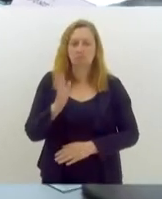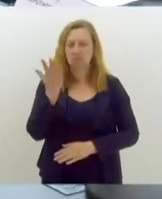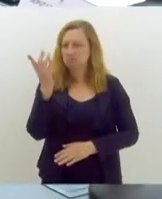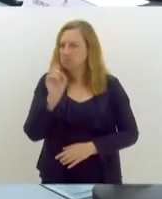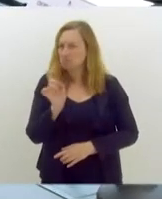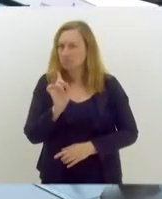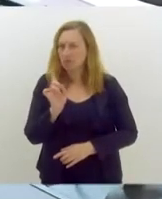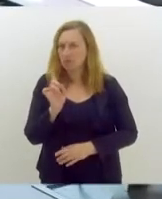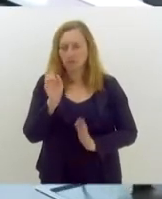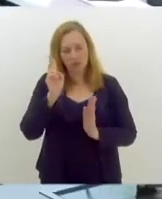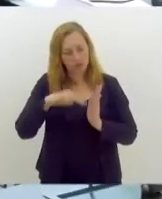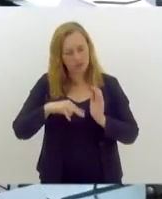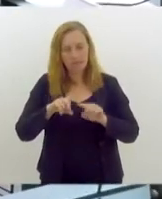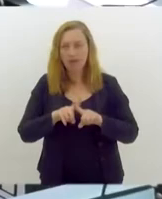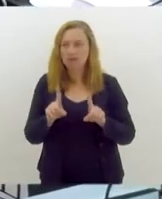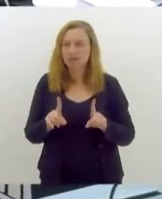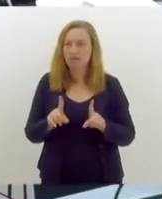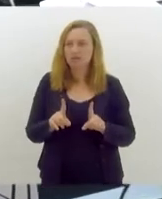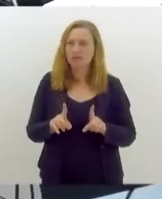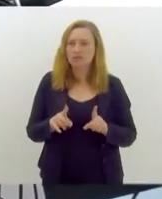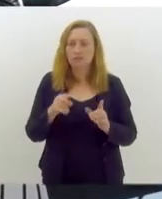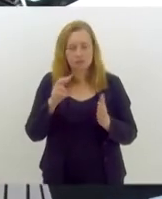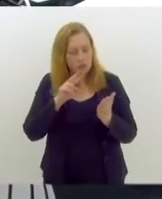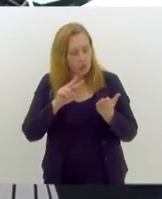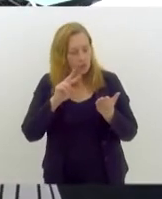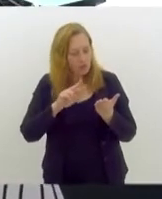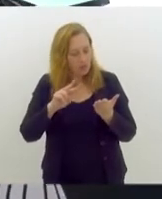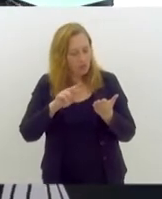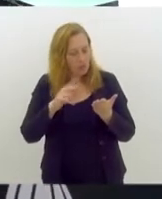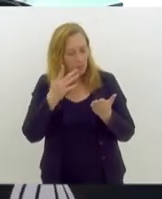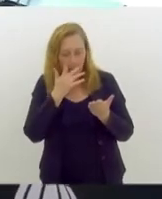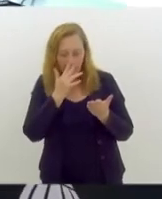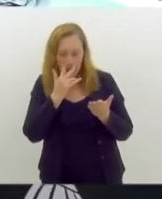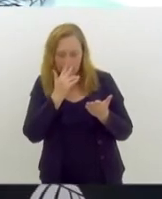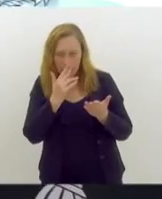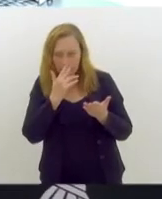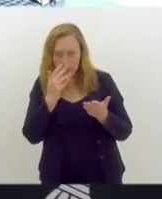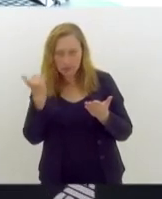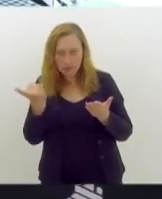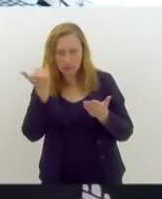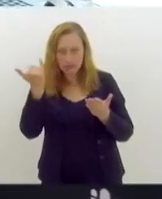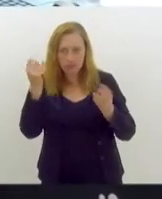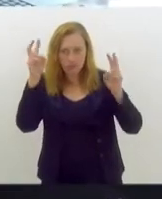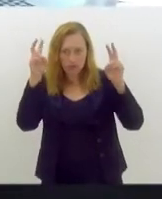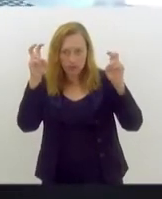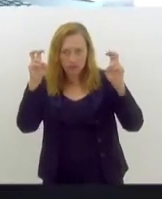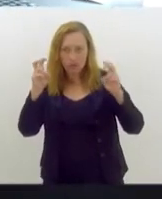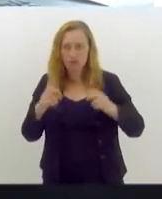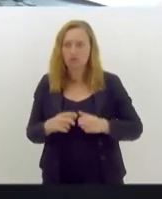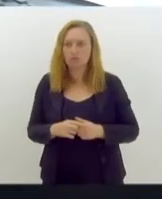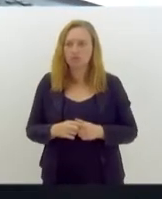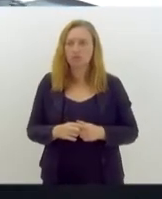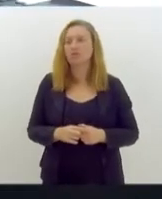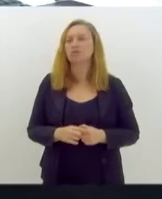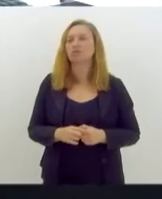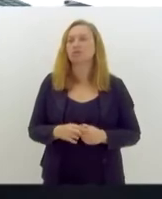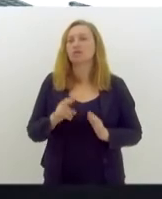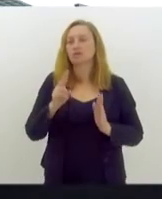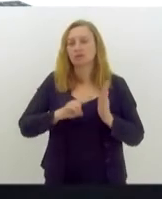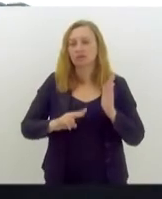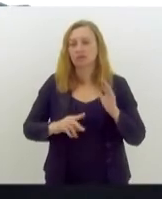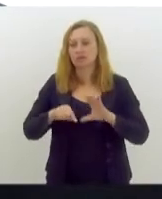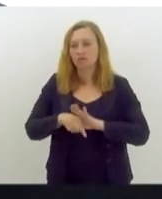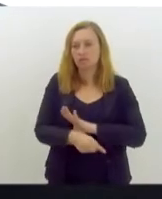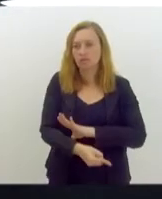Mas passando os olhos parece com ter elementos muito importantes que agora nosso objeto da nossa leitura mais a